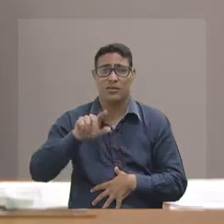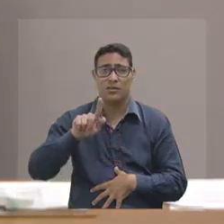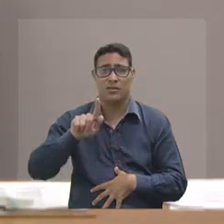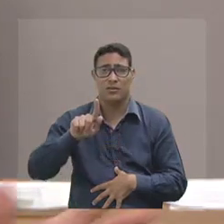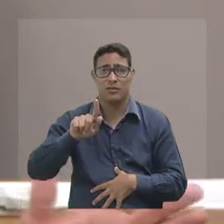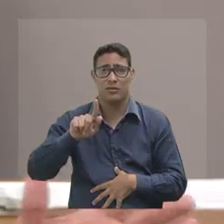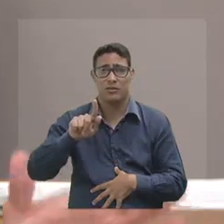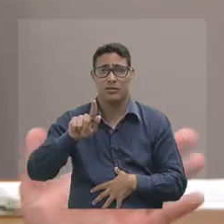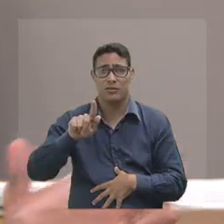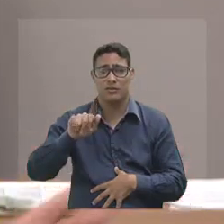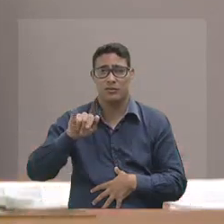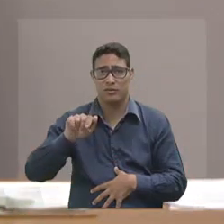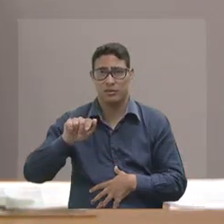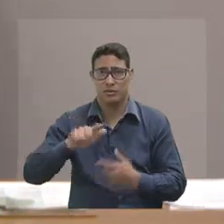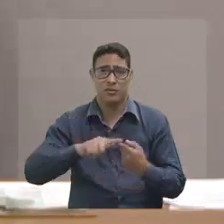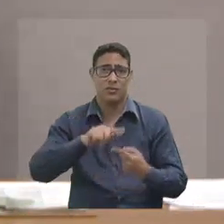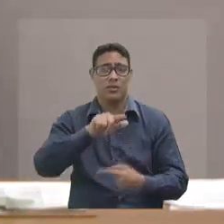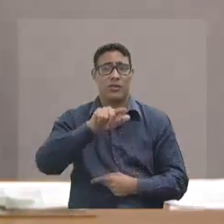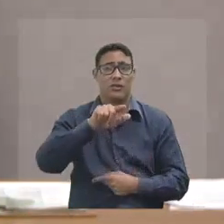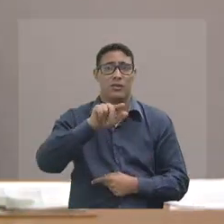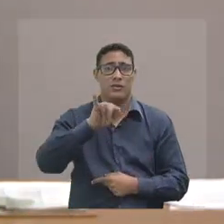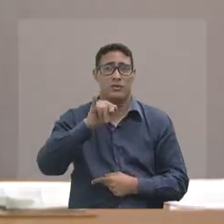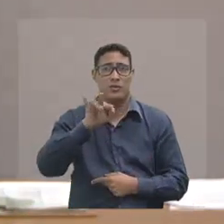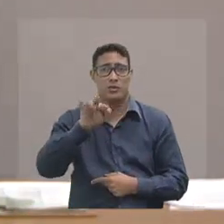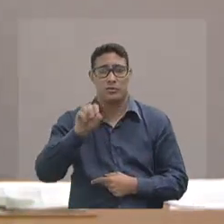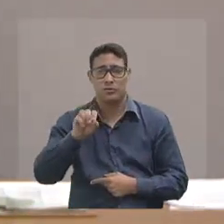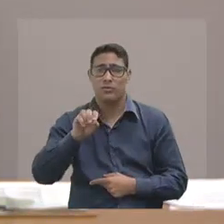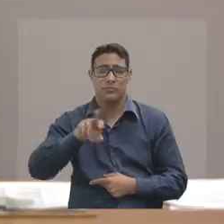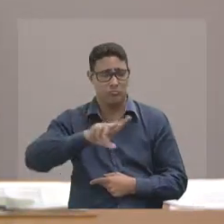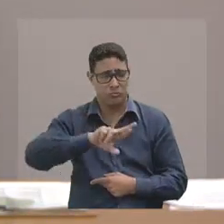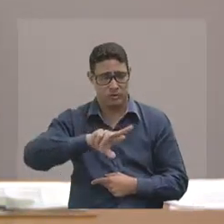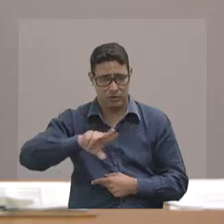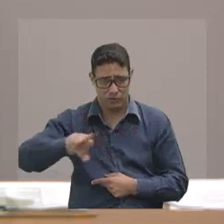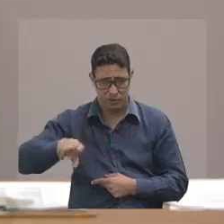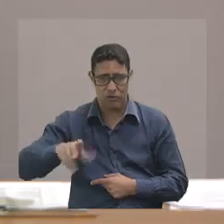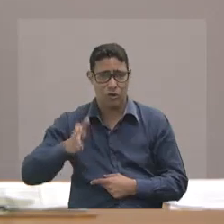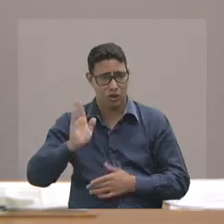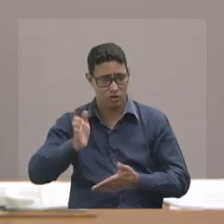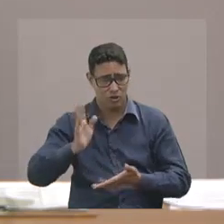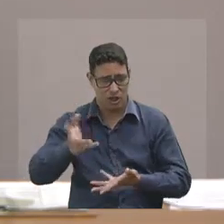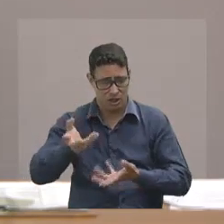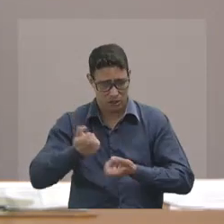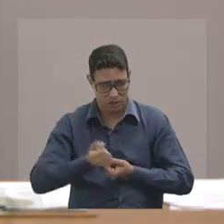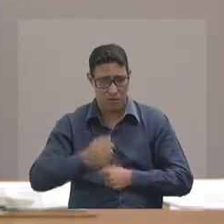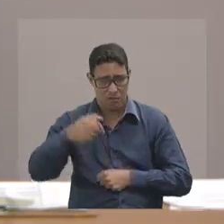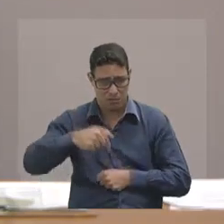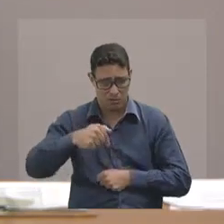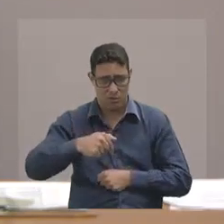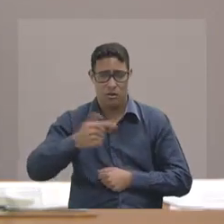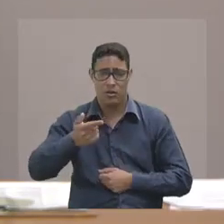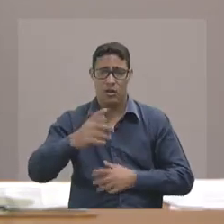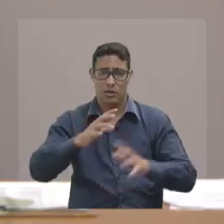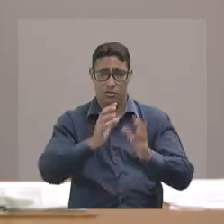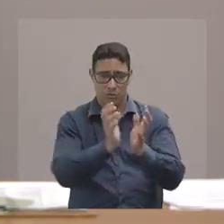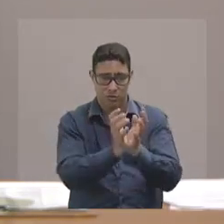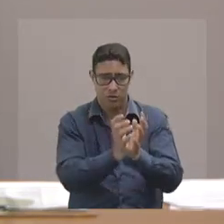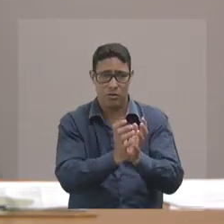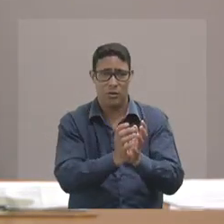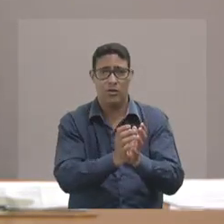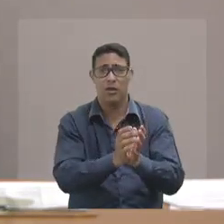o deputado Tito Torres por diversas vezes nós já recebemos nessa comissão aqui condenações